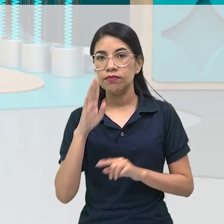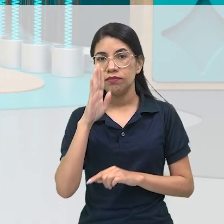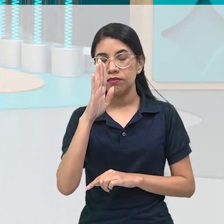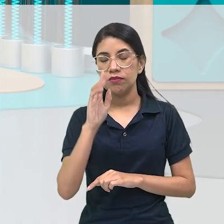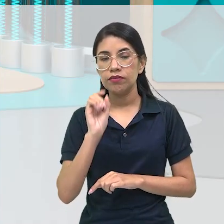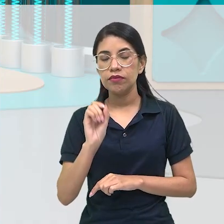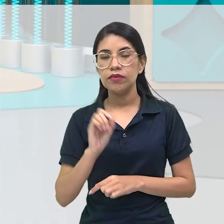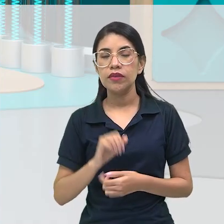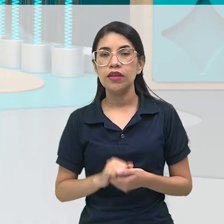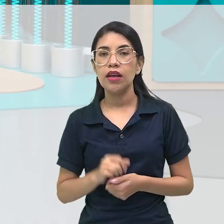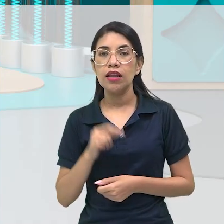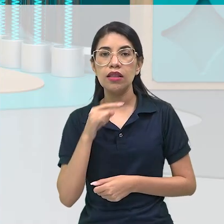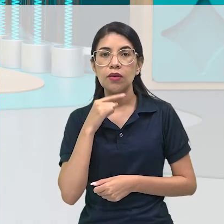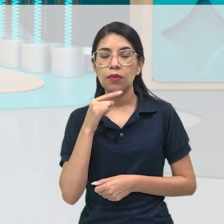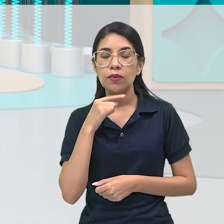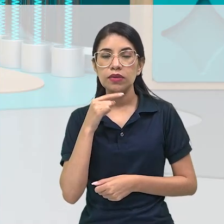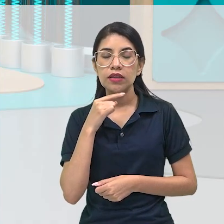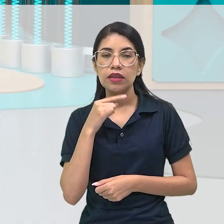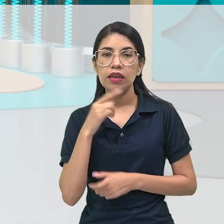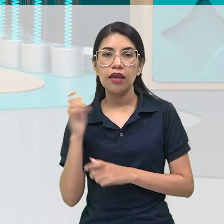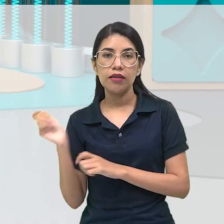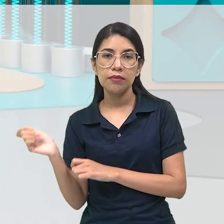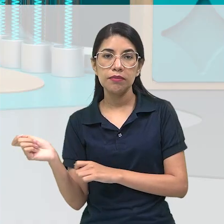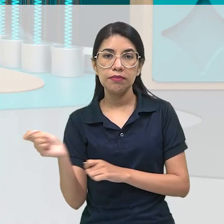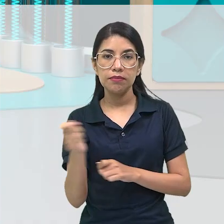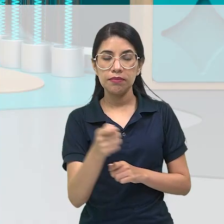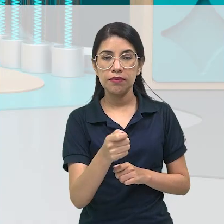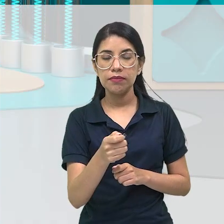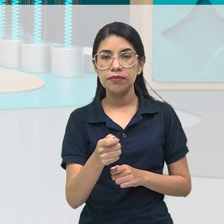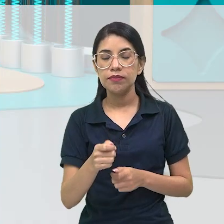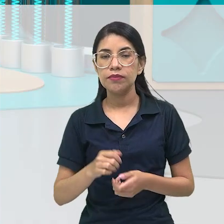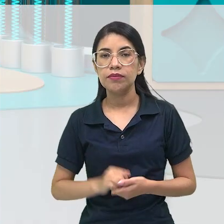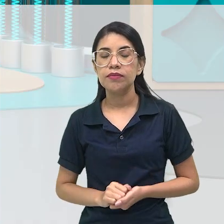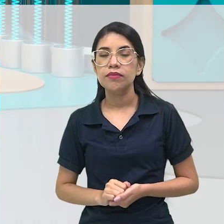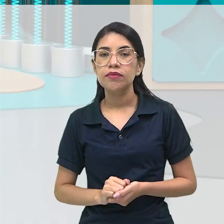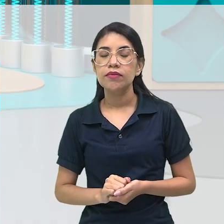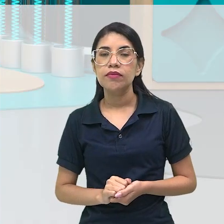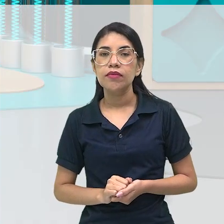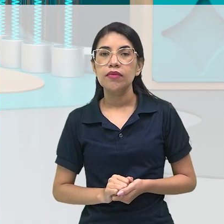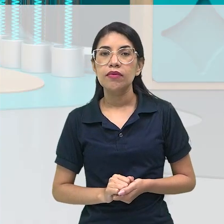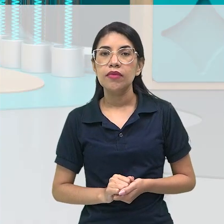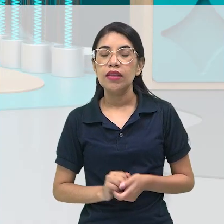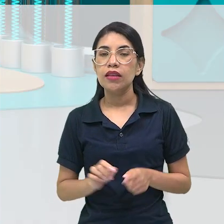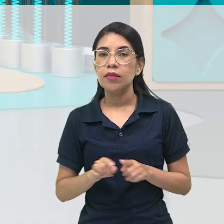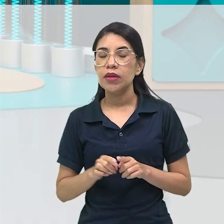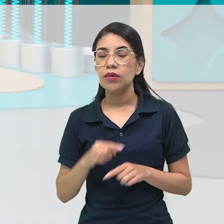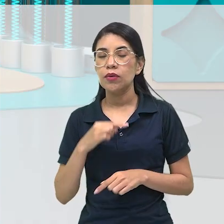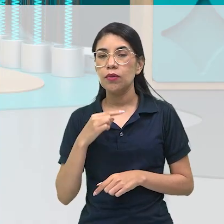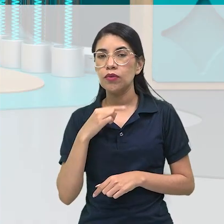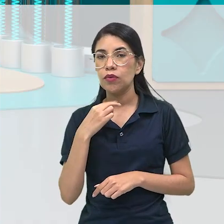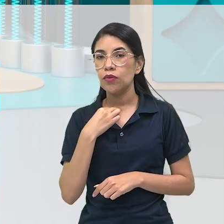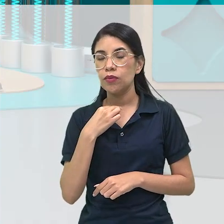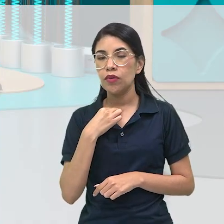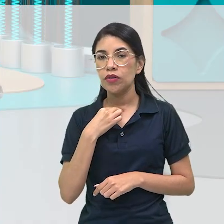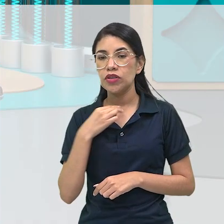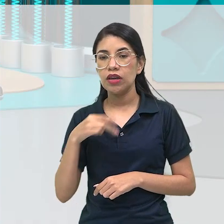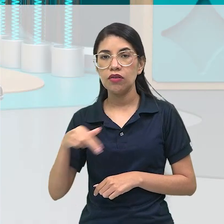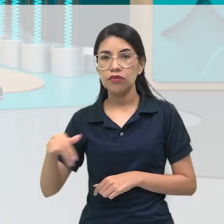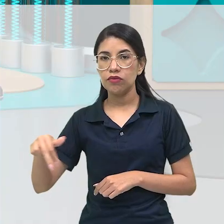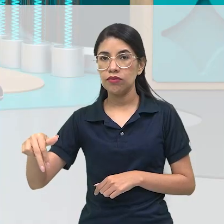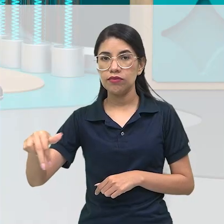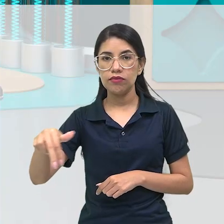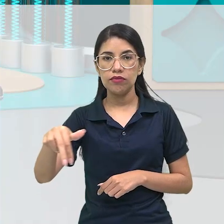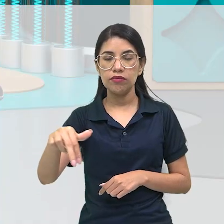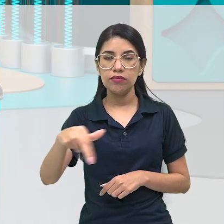que não consiga fazer com que o rebatedor consiga rebater e nem percorrer as